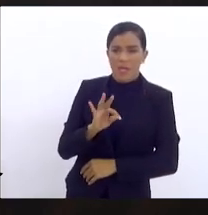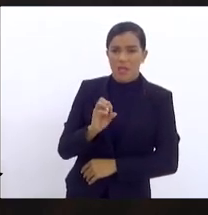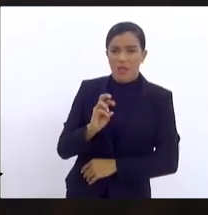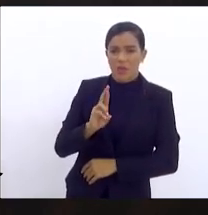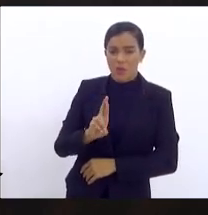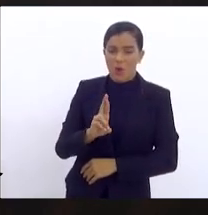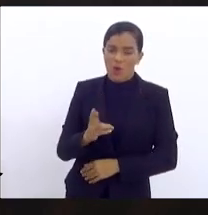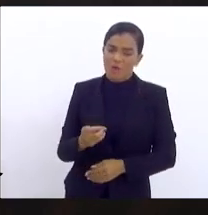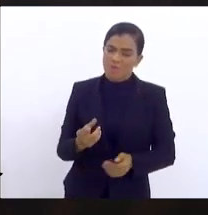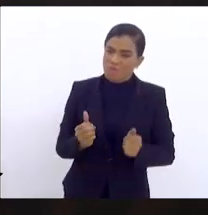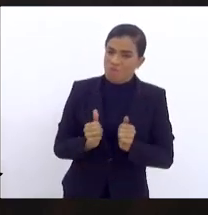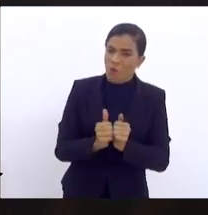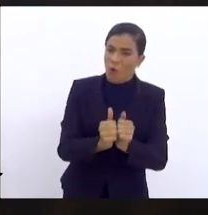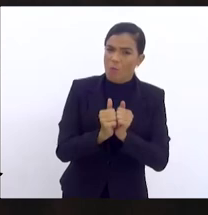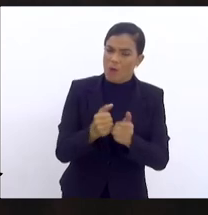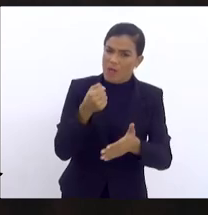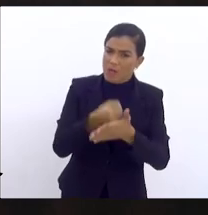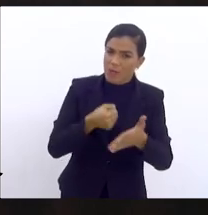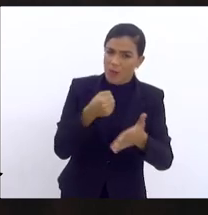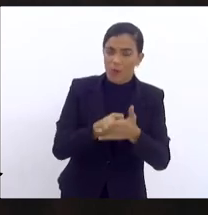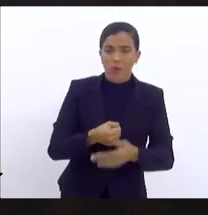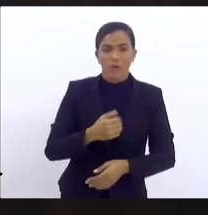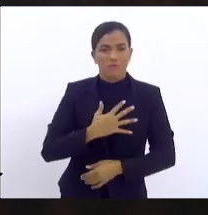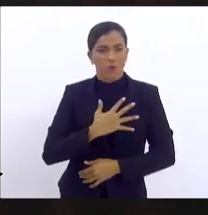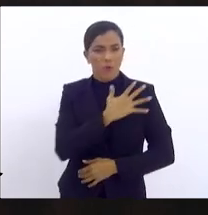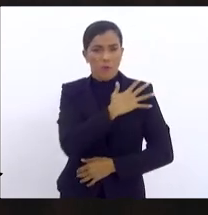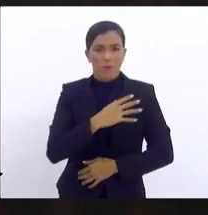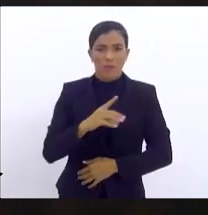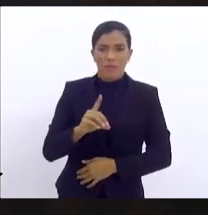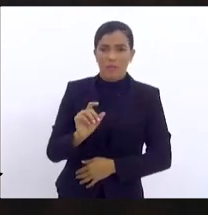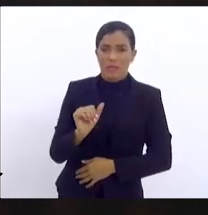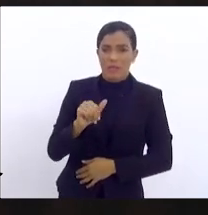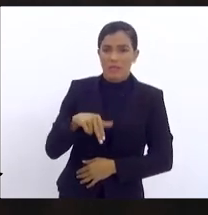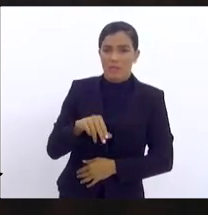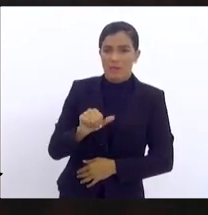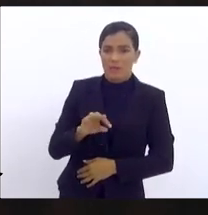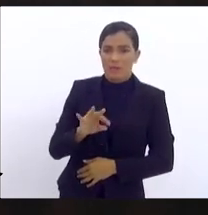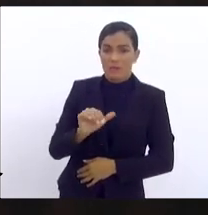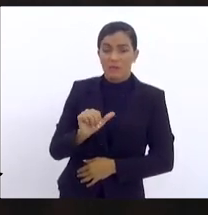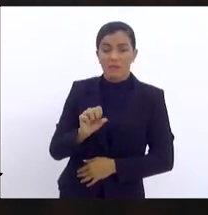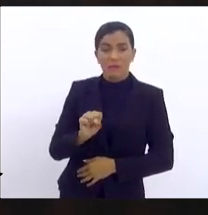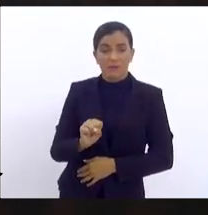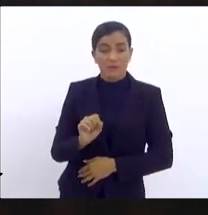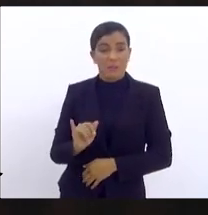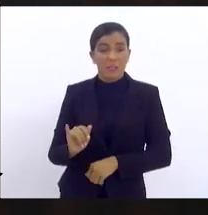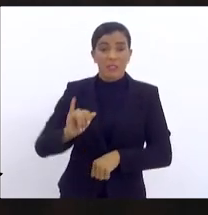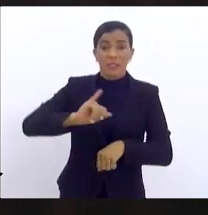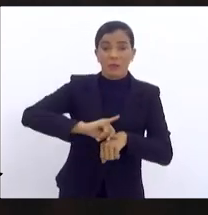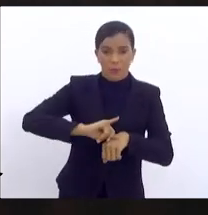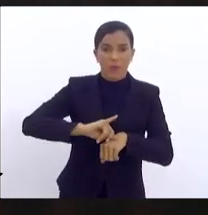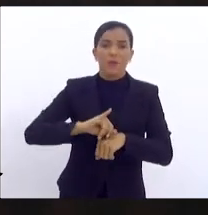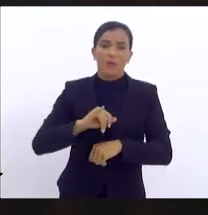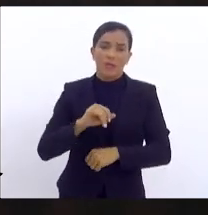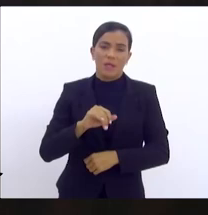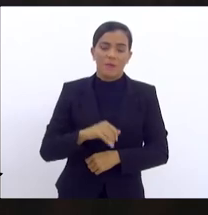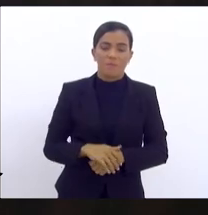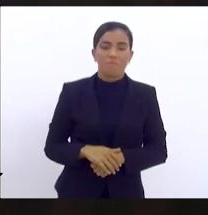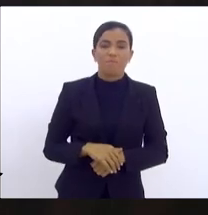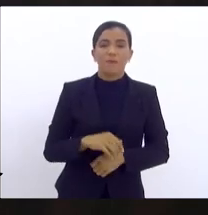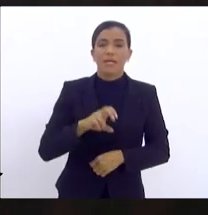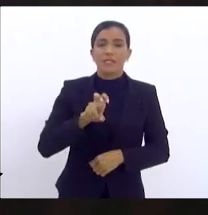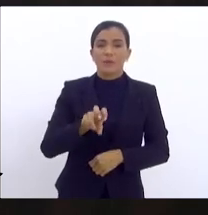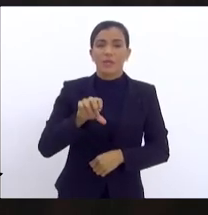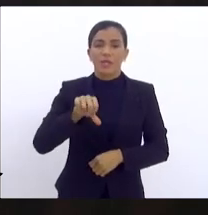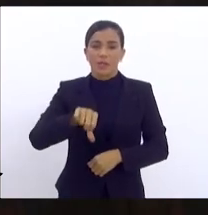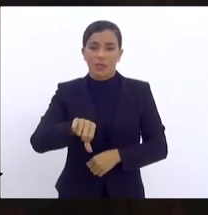companheiro de luta Coronel Dantas Flávio titulada é 60dp André titular da